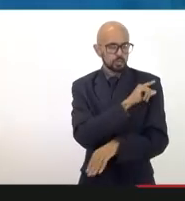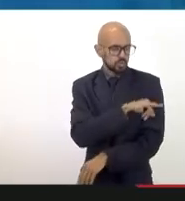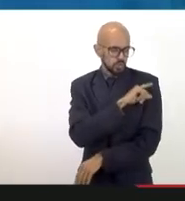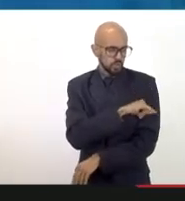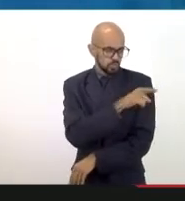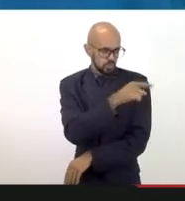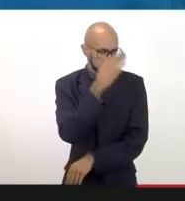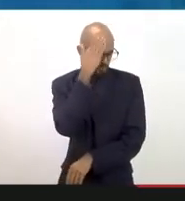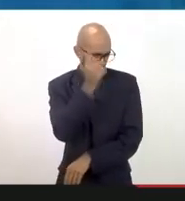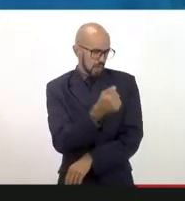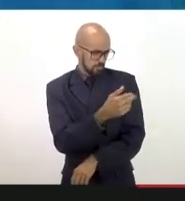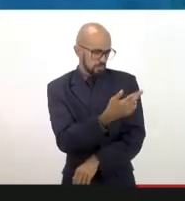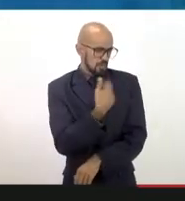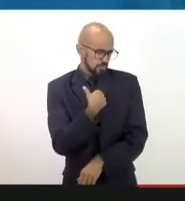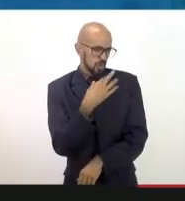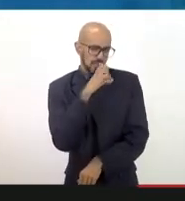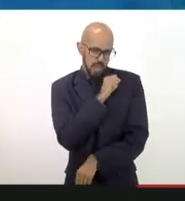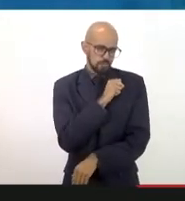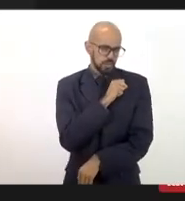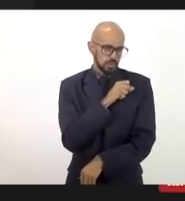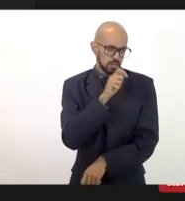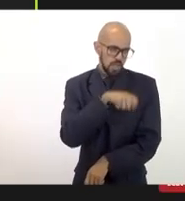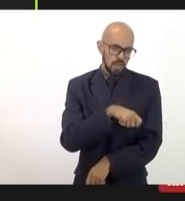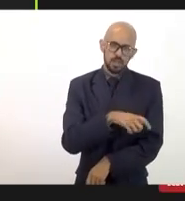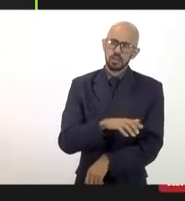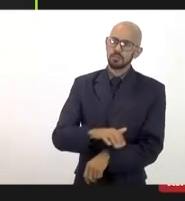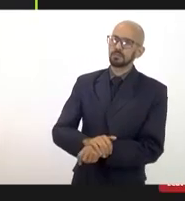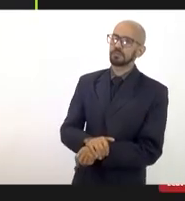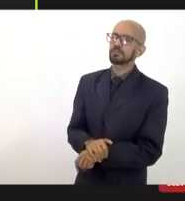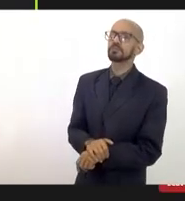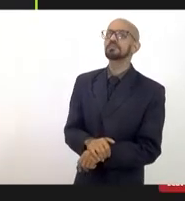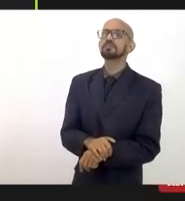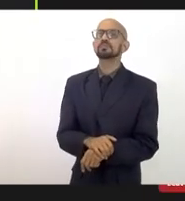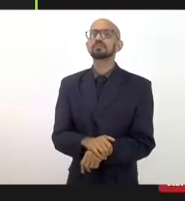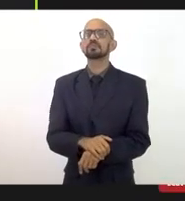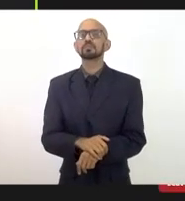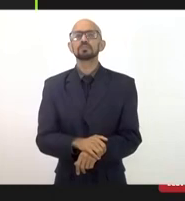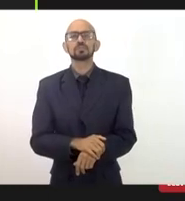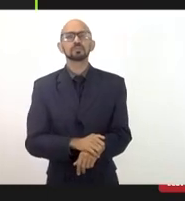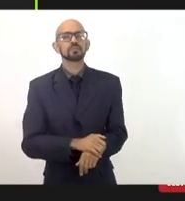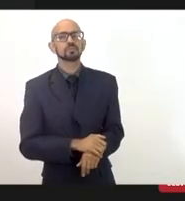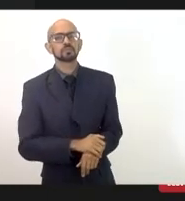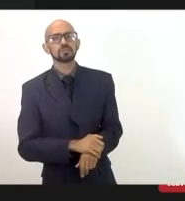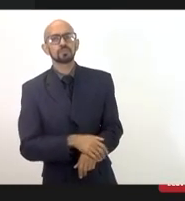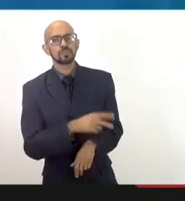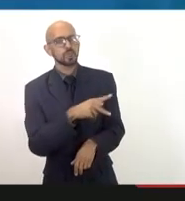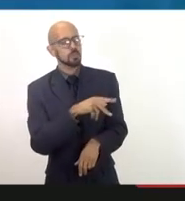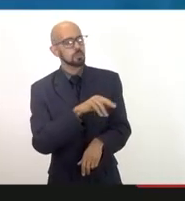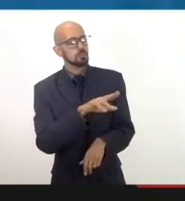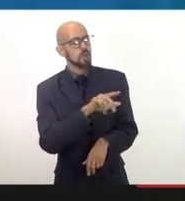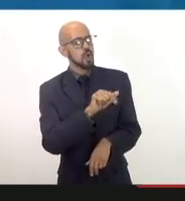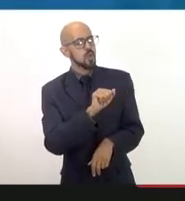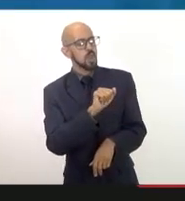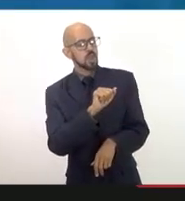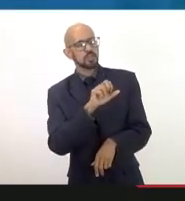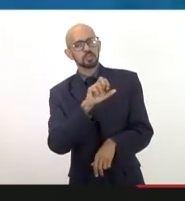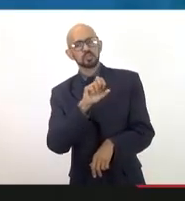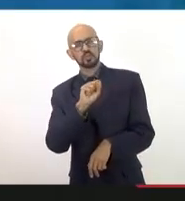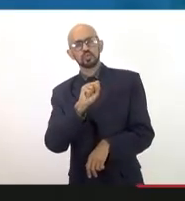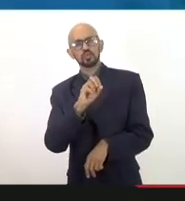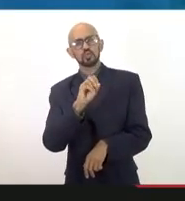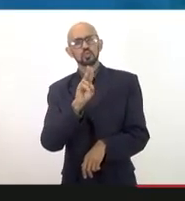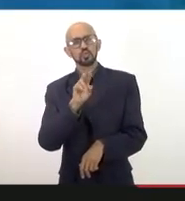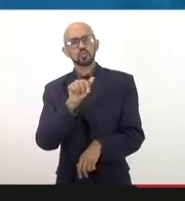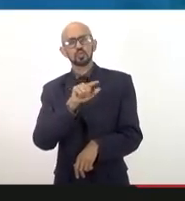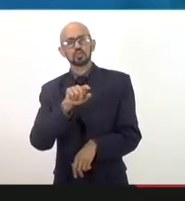Um rápido apanhado para a gente entender isso. Então, Rafael hoje... Paula Souza, o Ari Parreira, o que, é que existe mais hoje no Rio de Janeiro e como é que essas